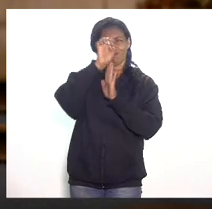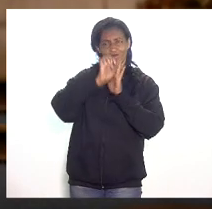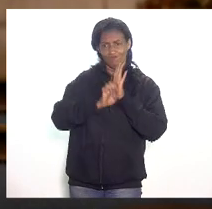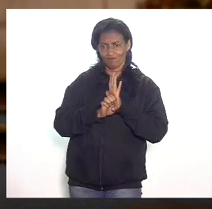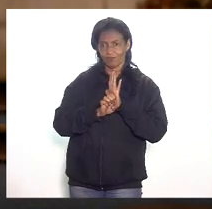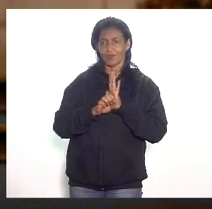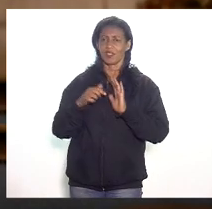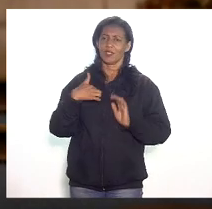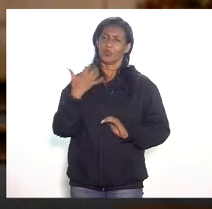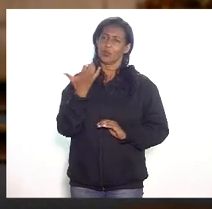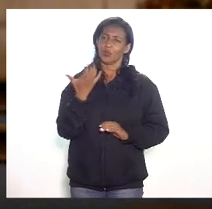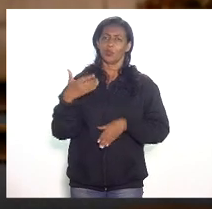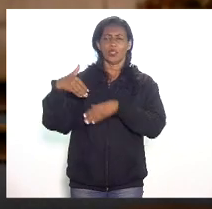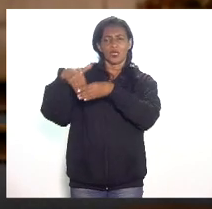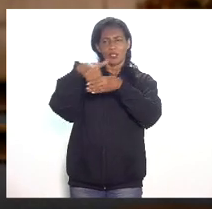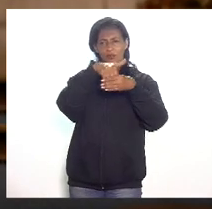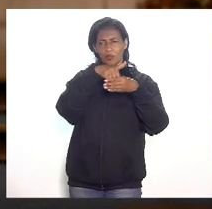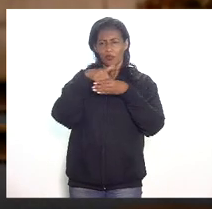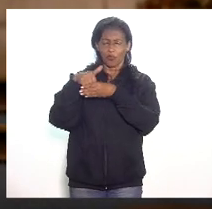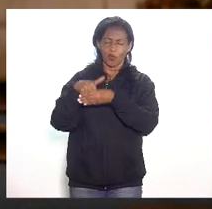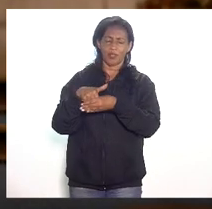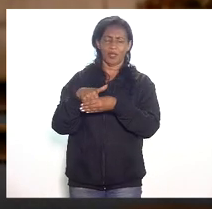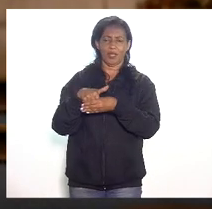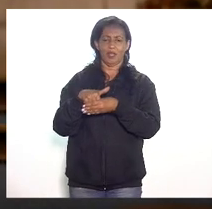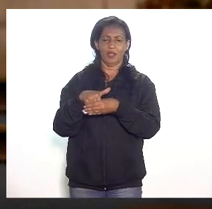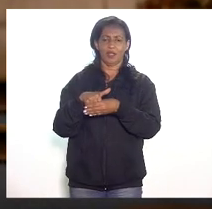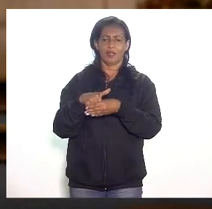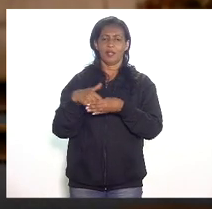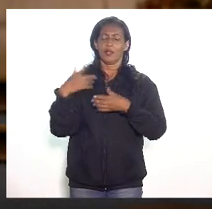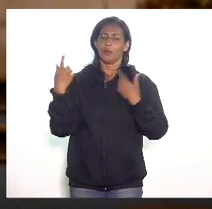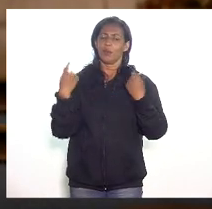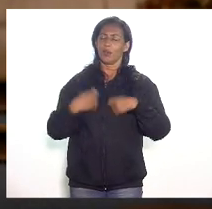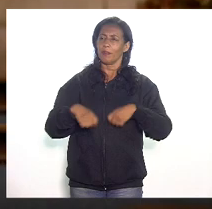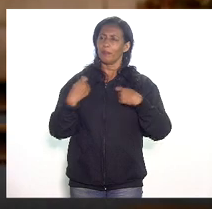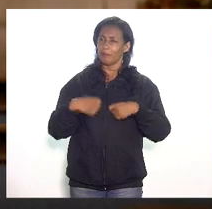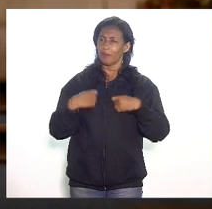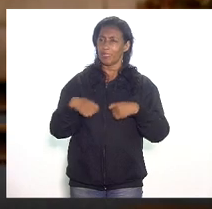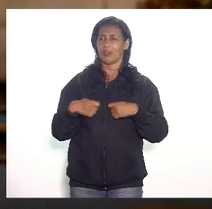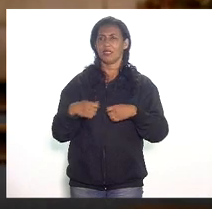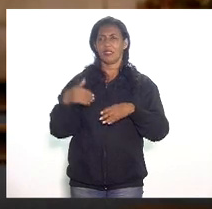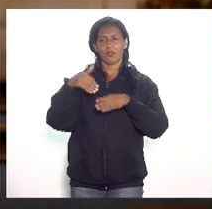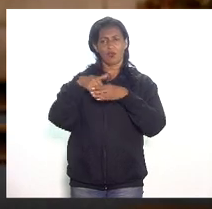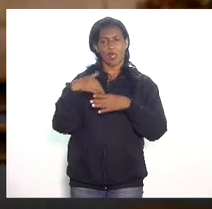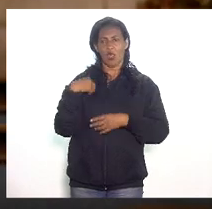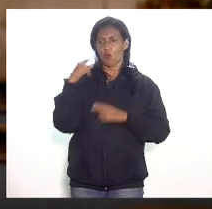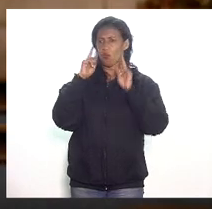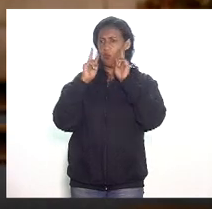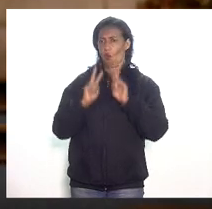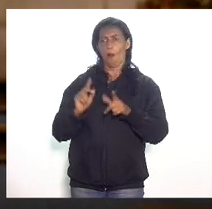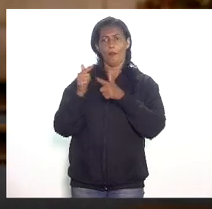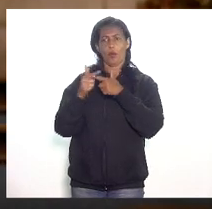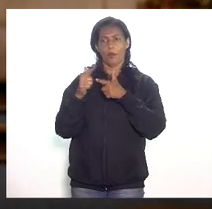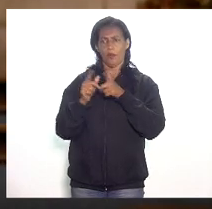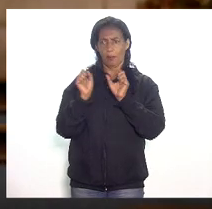reservando os próprios cargos para os servidores dele. Eu não vejo nenhum problema. Pode ser dessa forma?